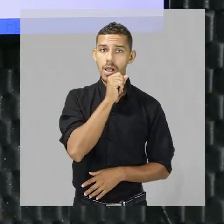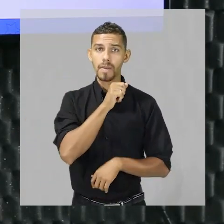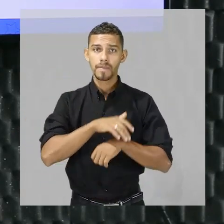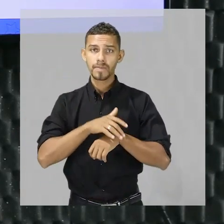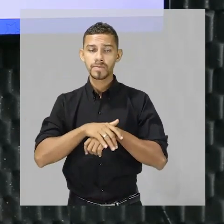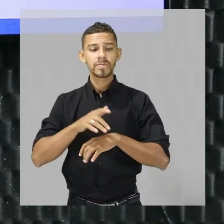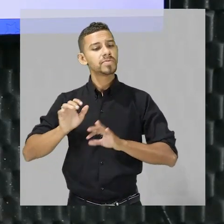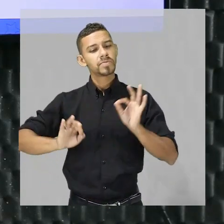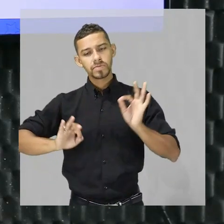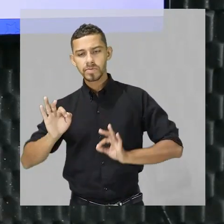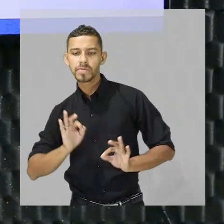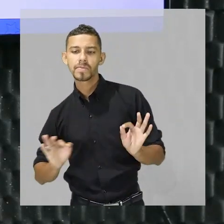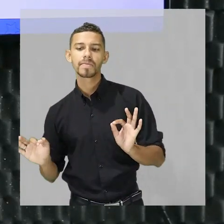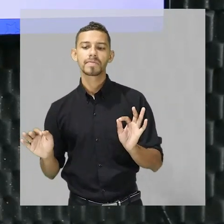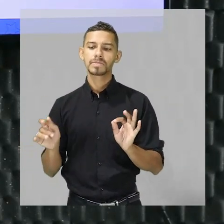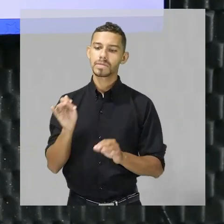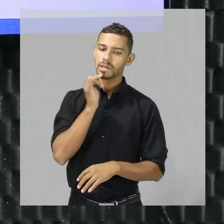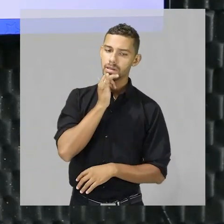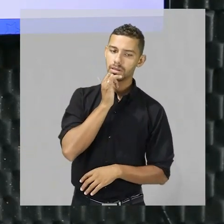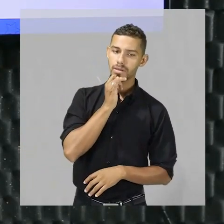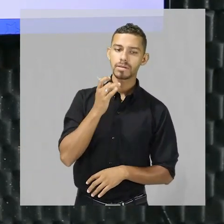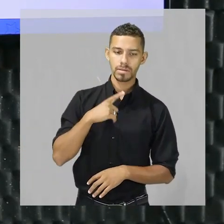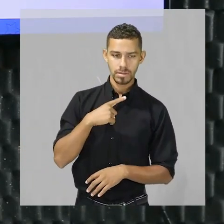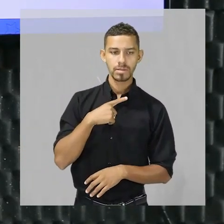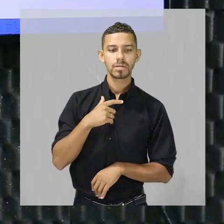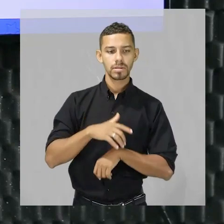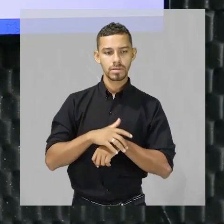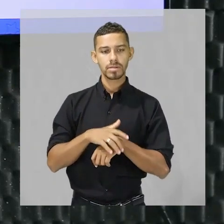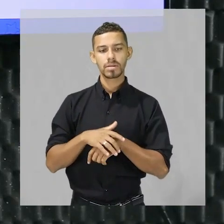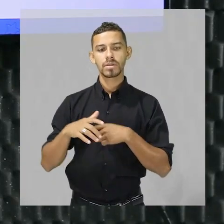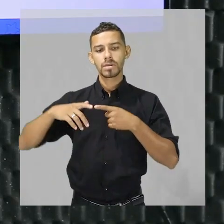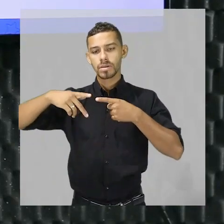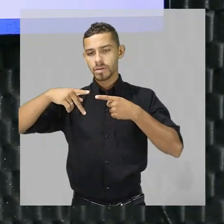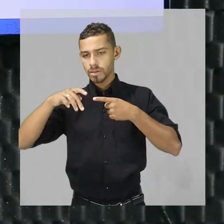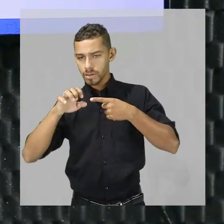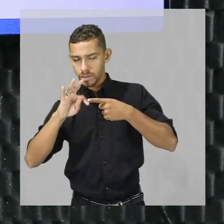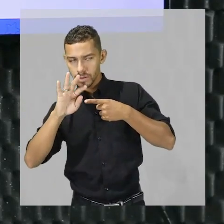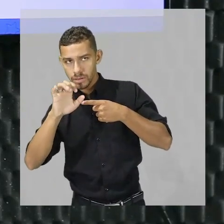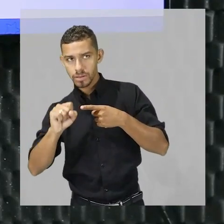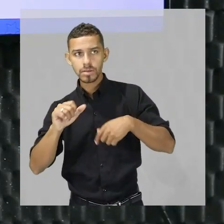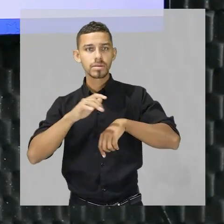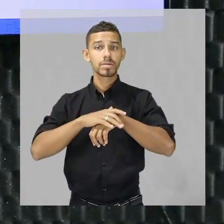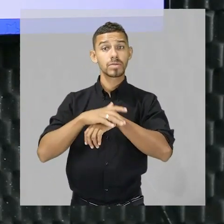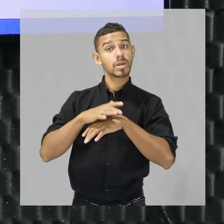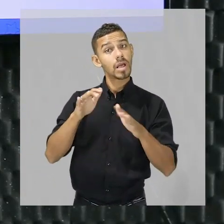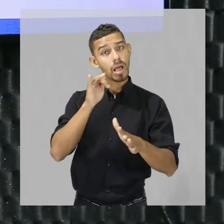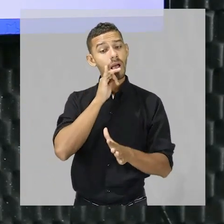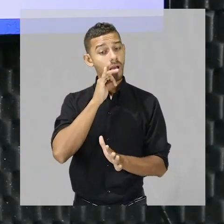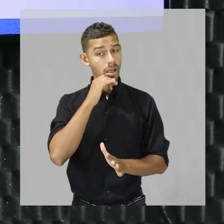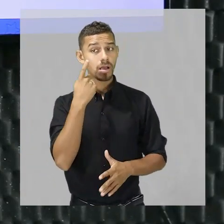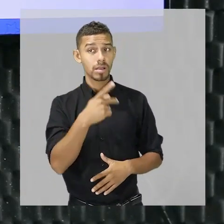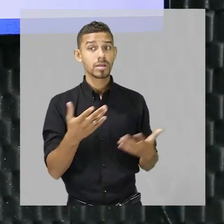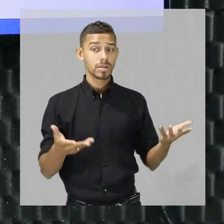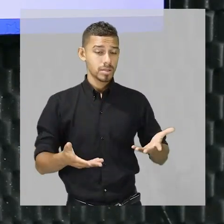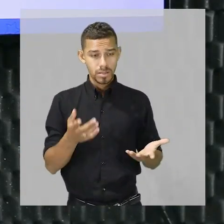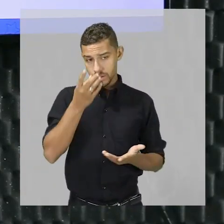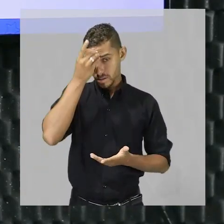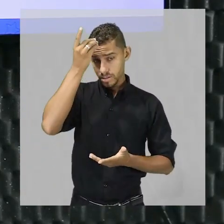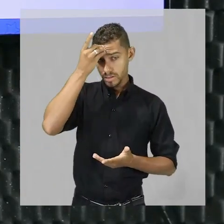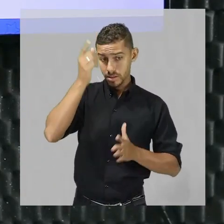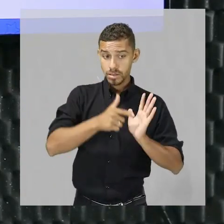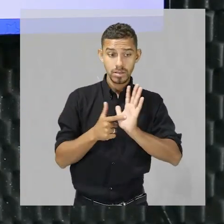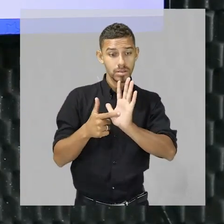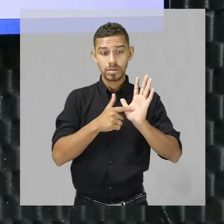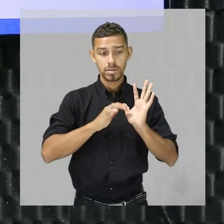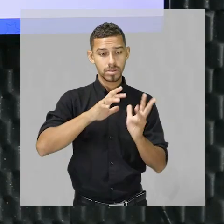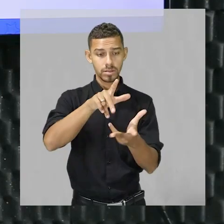chamadas projeções, né? Nós temos, por exemplo, a projeção de Peters, né, que vão buscar, por exemplo, ter uma ideia, né, de mostrar o mundo